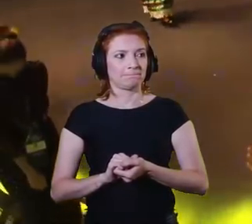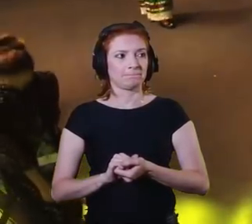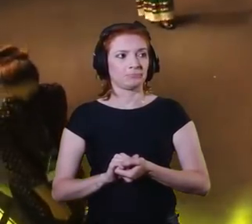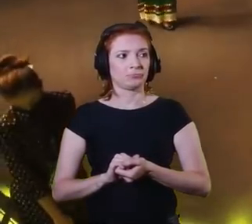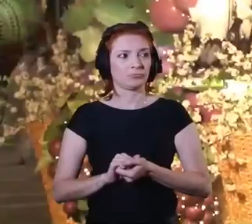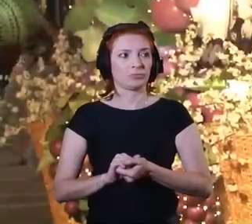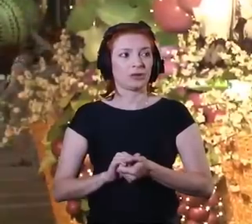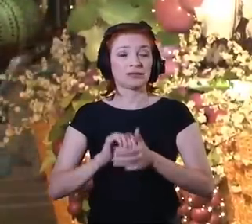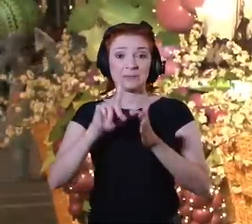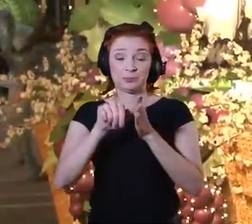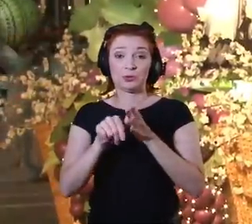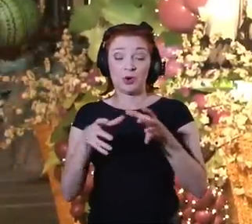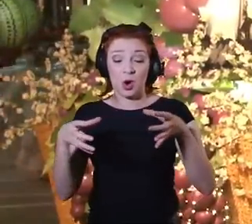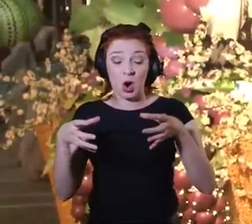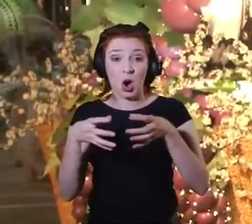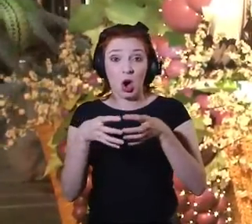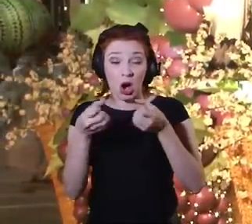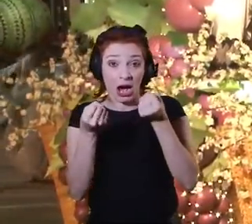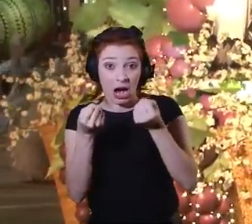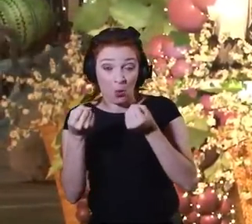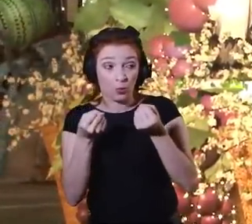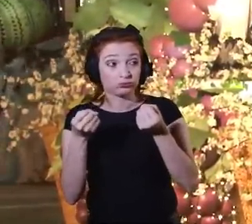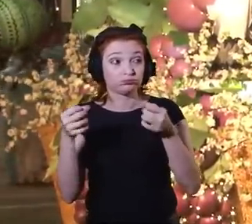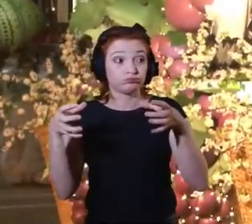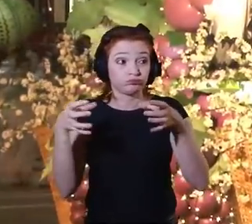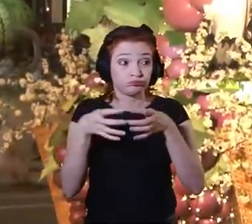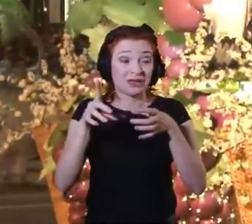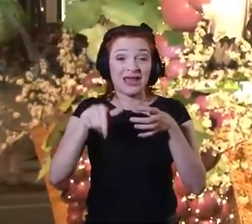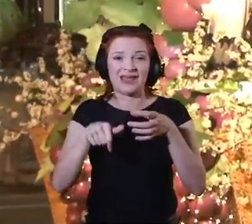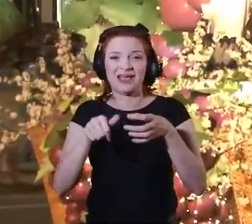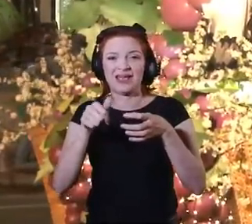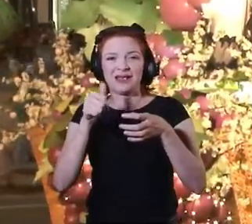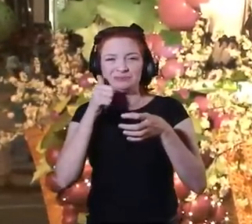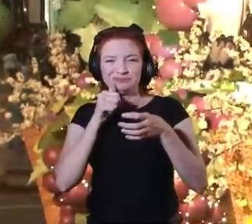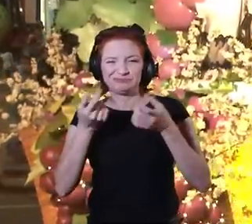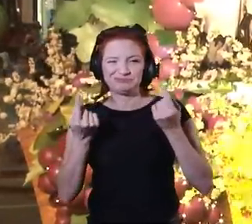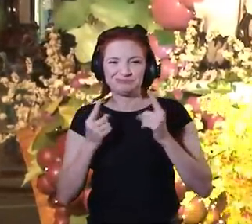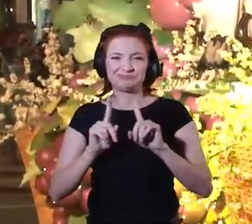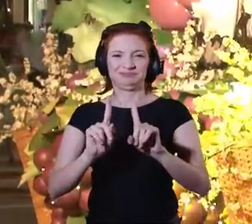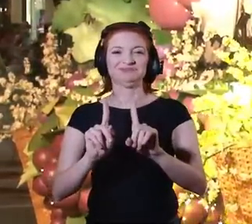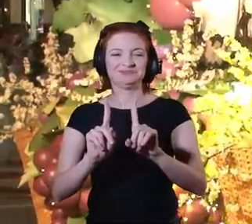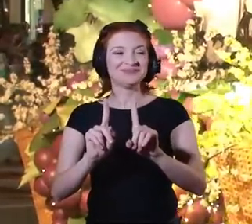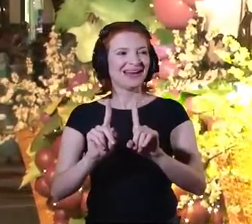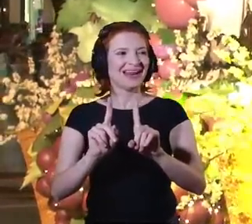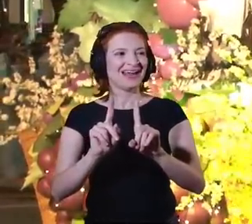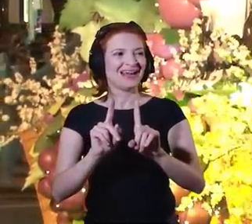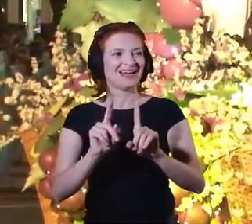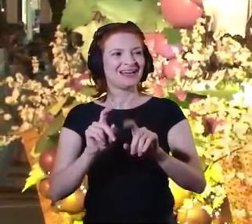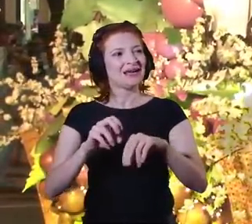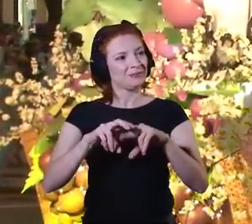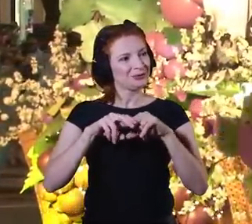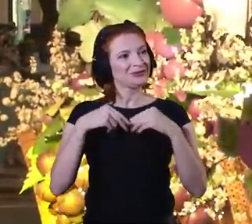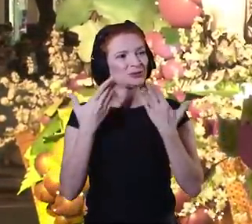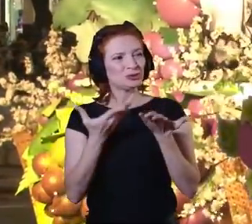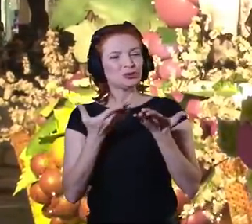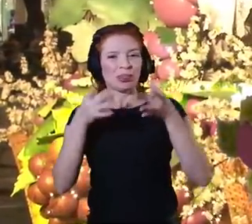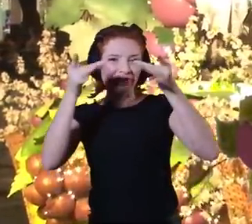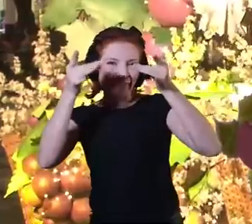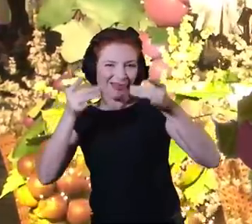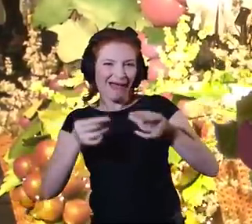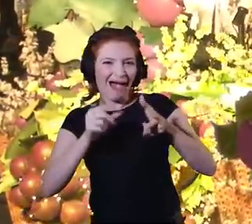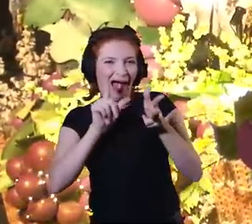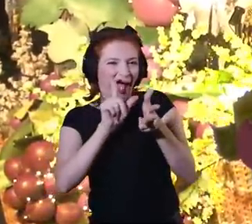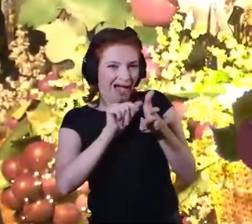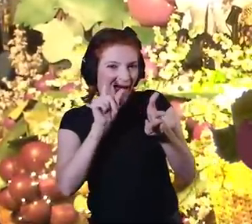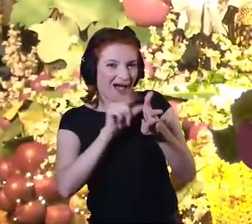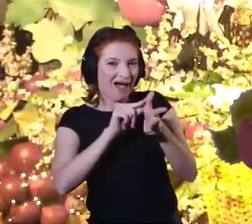logo mais vai aparecer, é o carro das embaixatrizes da Festa da Uva. No detalhe para você aqui na X-Play TV,